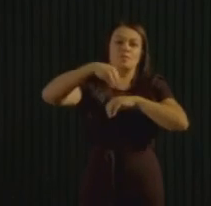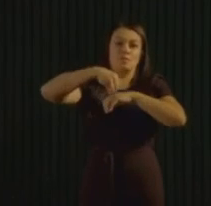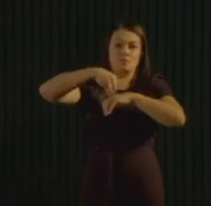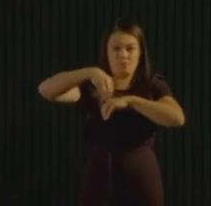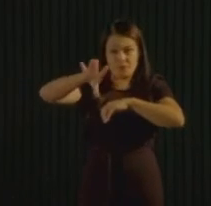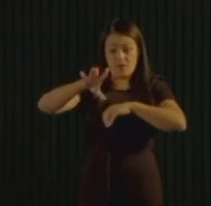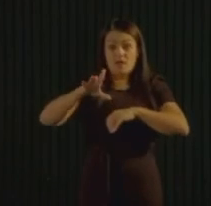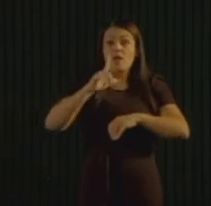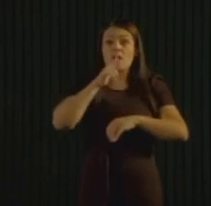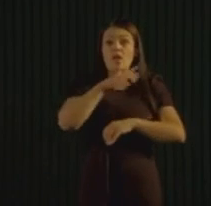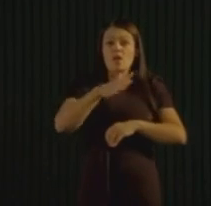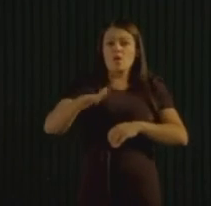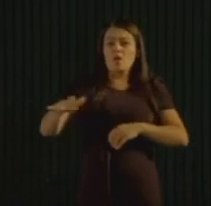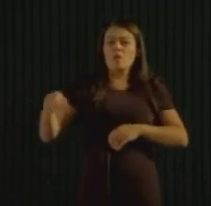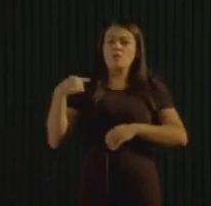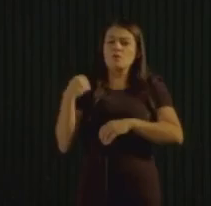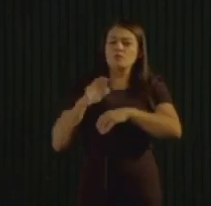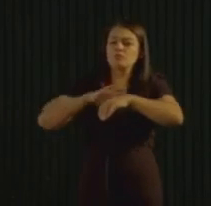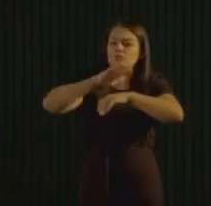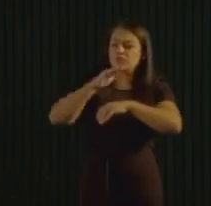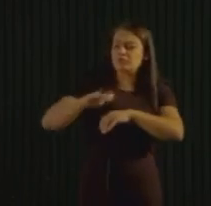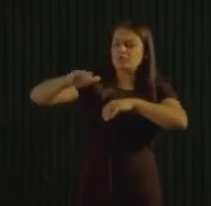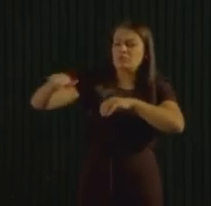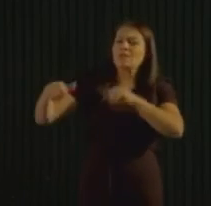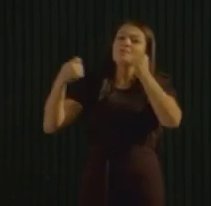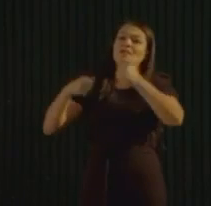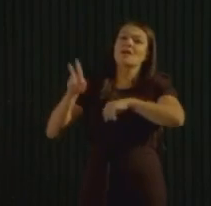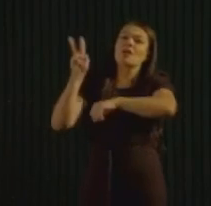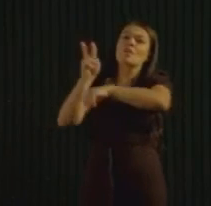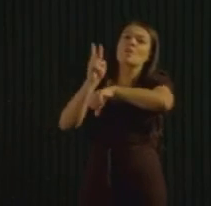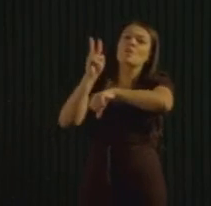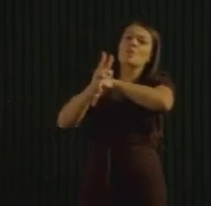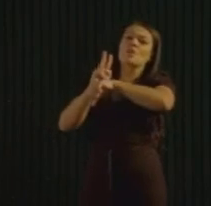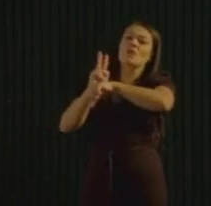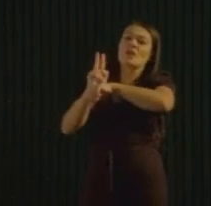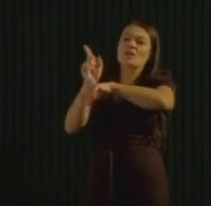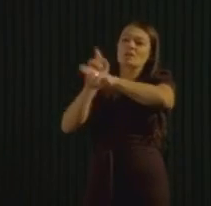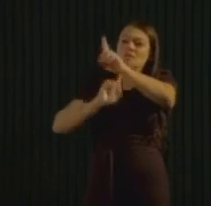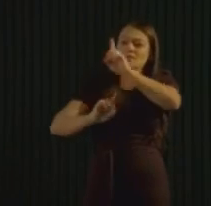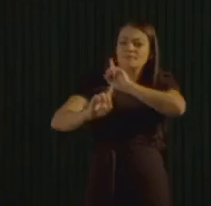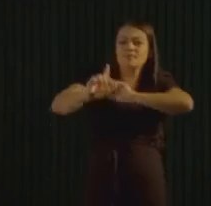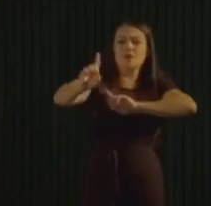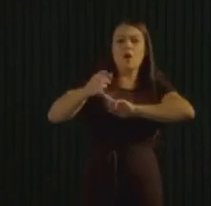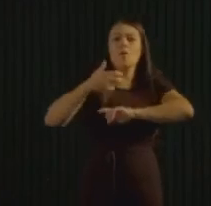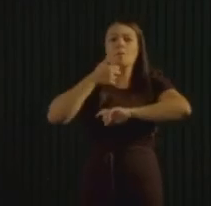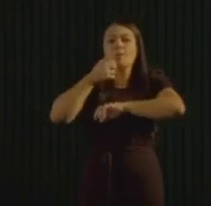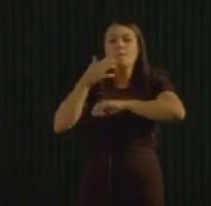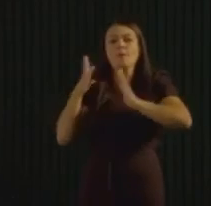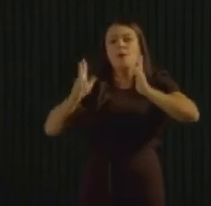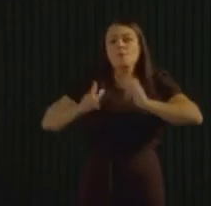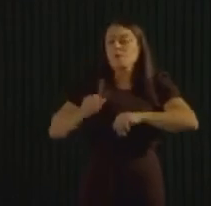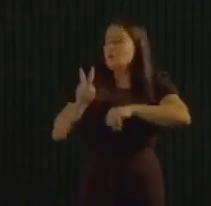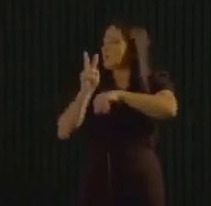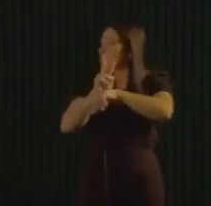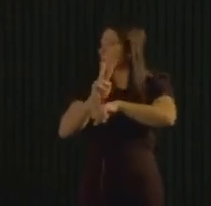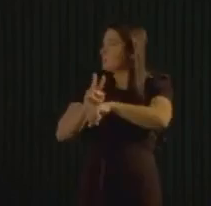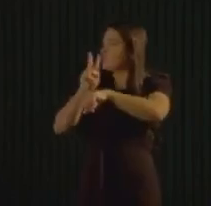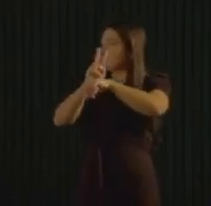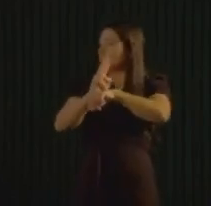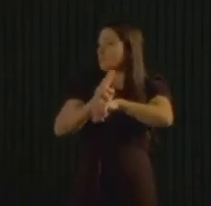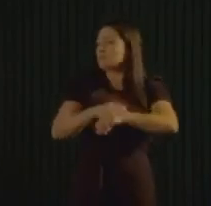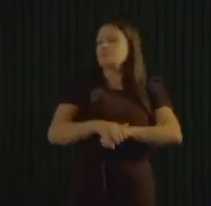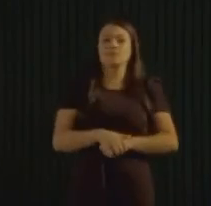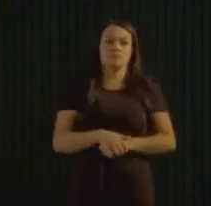essa mensagem que o oceano nos deu as ondas e está na hora de conservar para retribuir o favor. Eu sempre fico parafraseando a